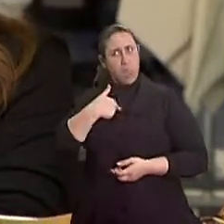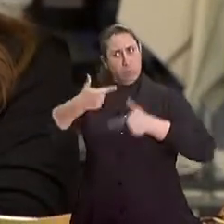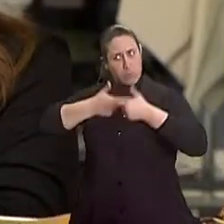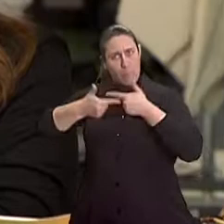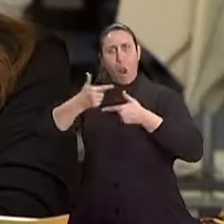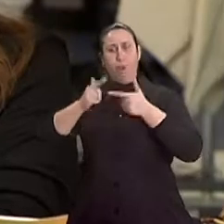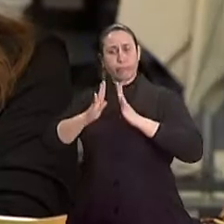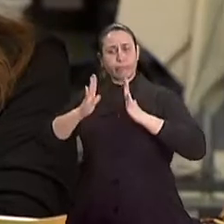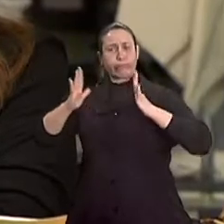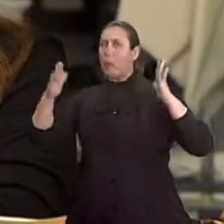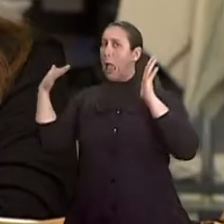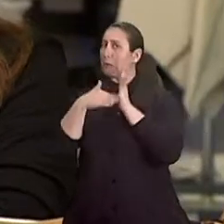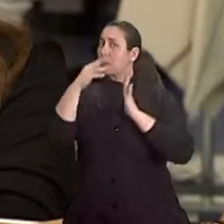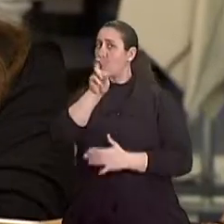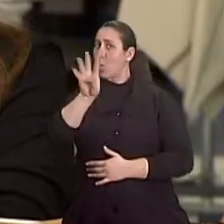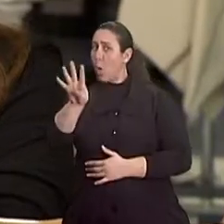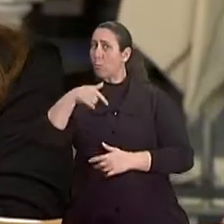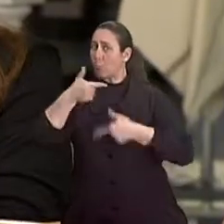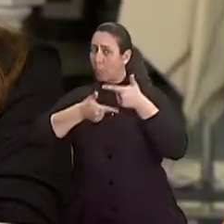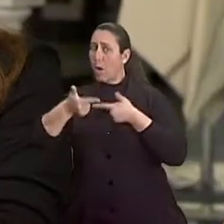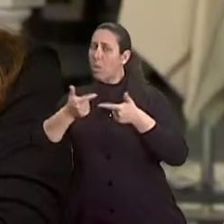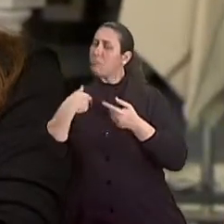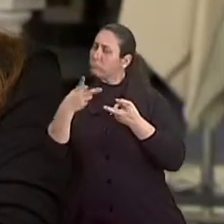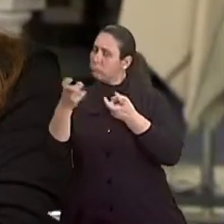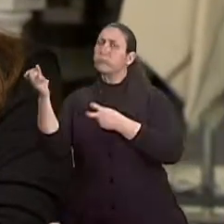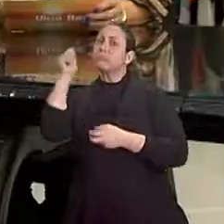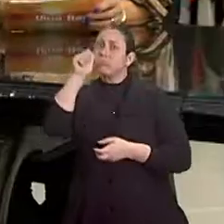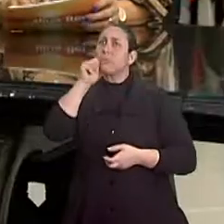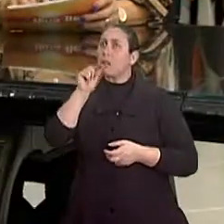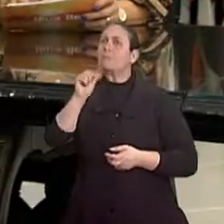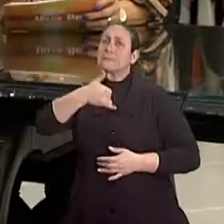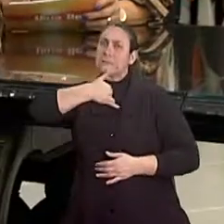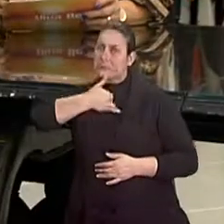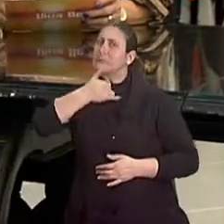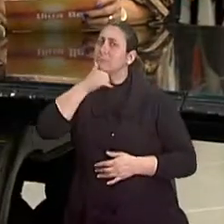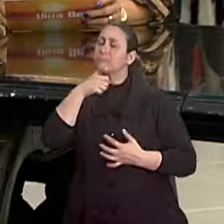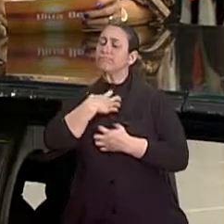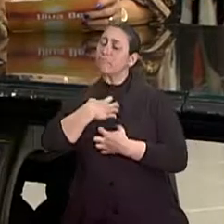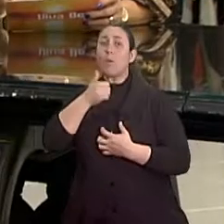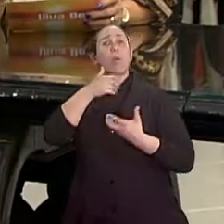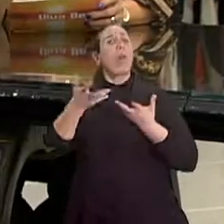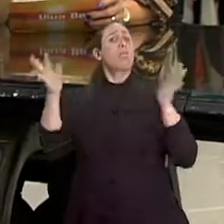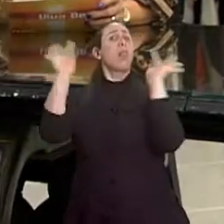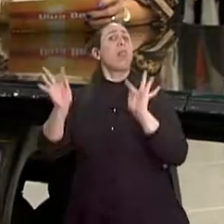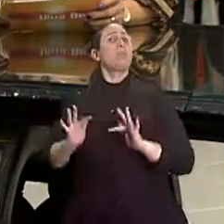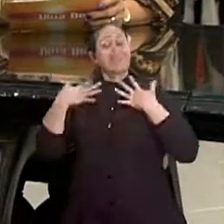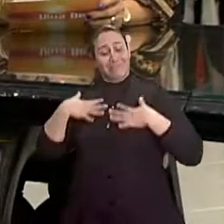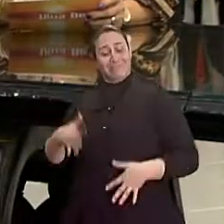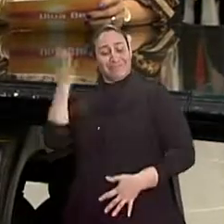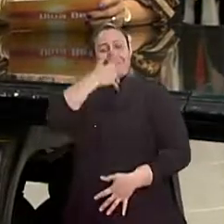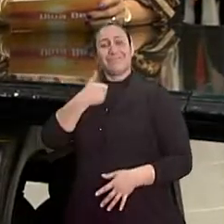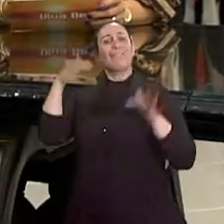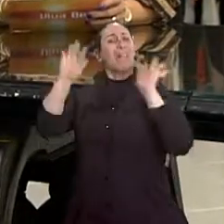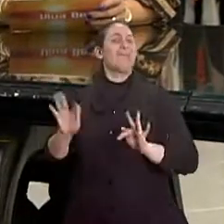54, quer dizer, eu tenho a preocupação que essas mulheres estejam bem vestidas. Ah, sim. Né? Então, e felizes. E felizes, lógico, tem que estar maravilhosa.